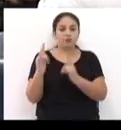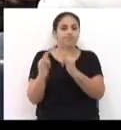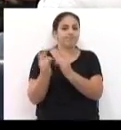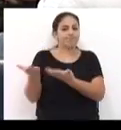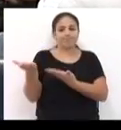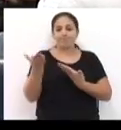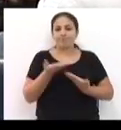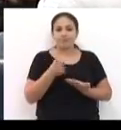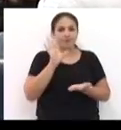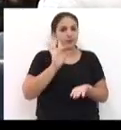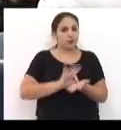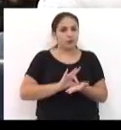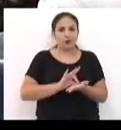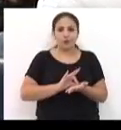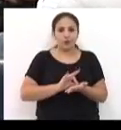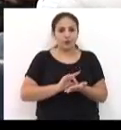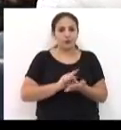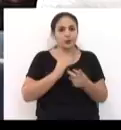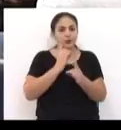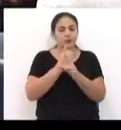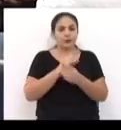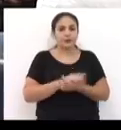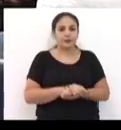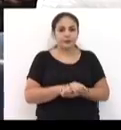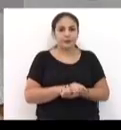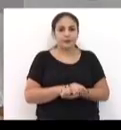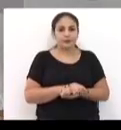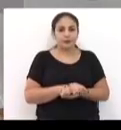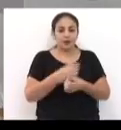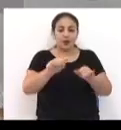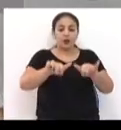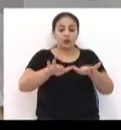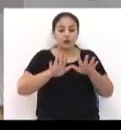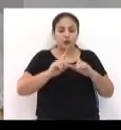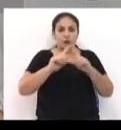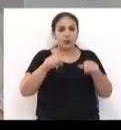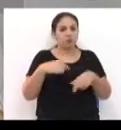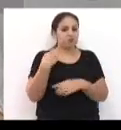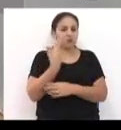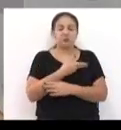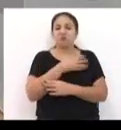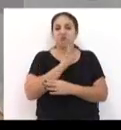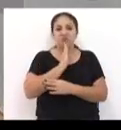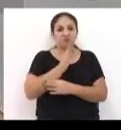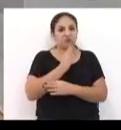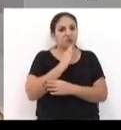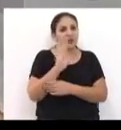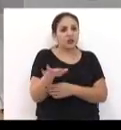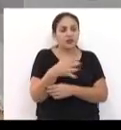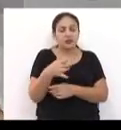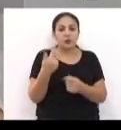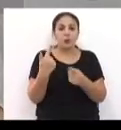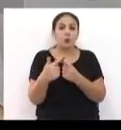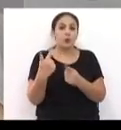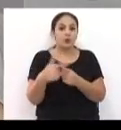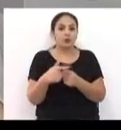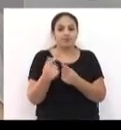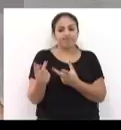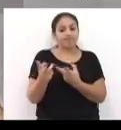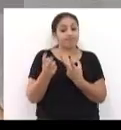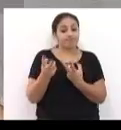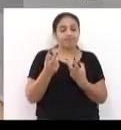entidade não foi convidada oficialmente para o encontro. A audiência pública nós não tomamos conhecimento, talvez porque